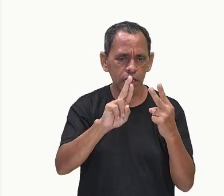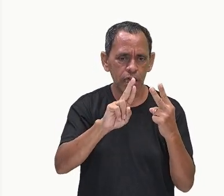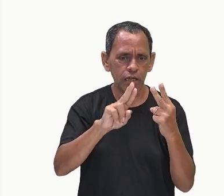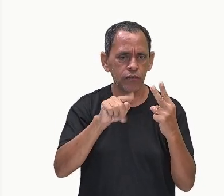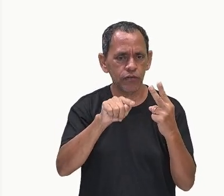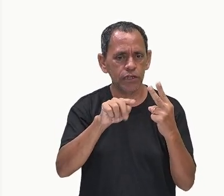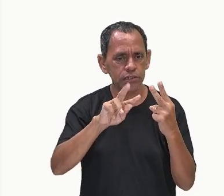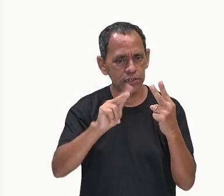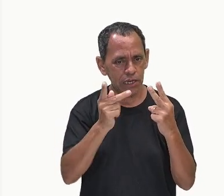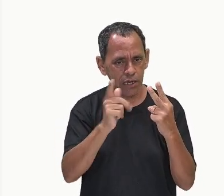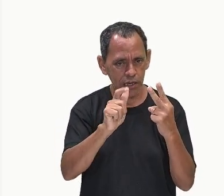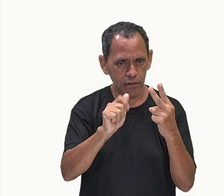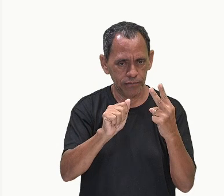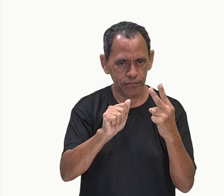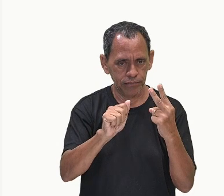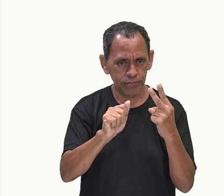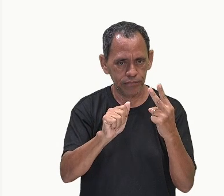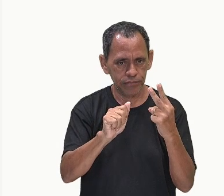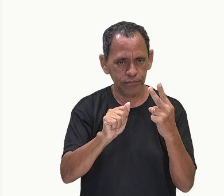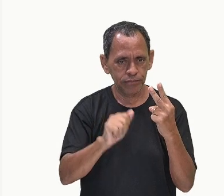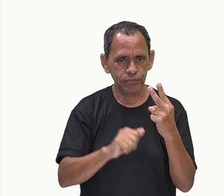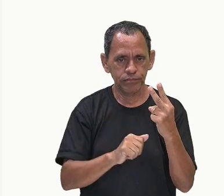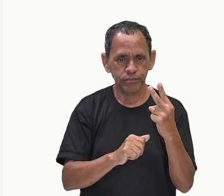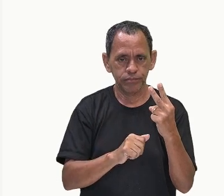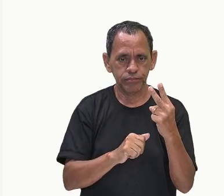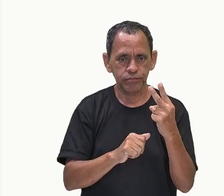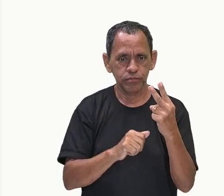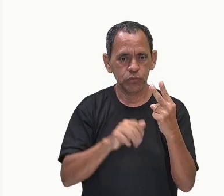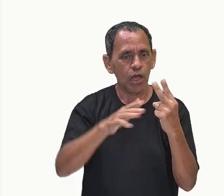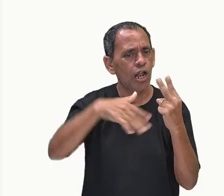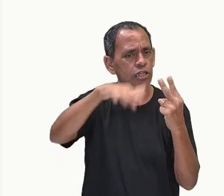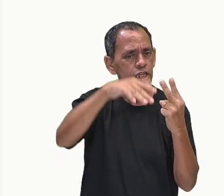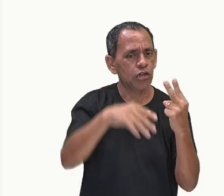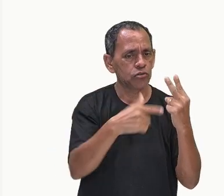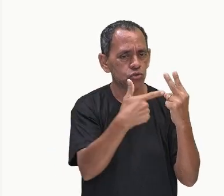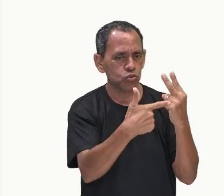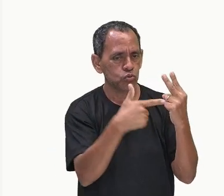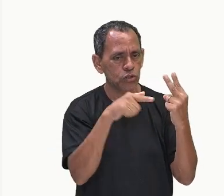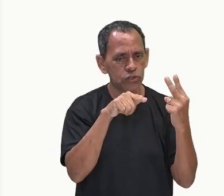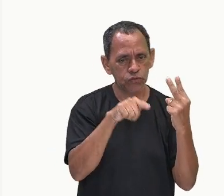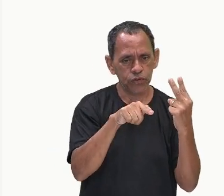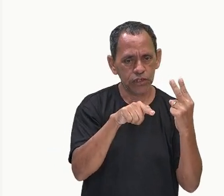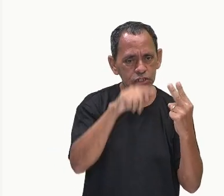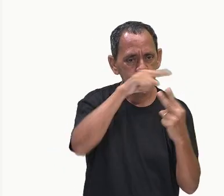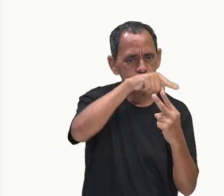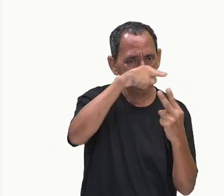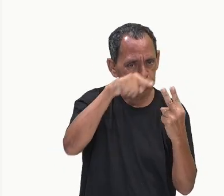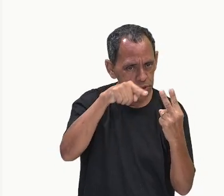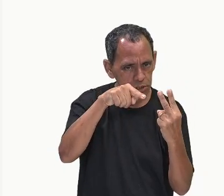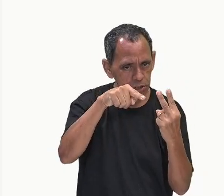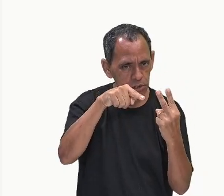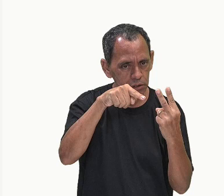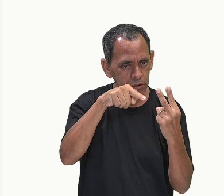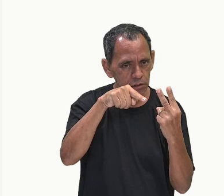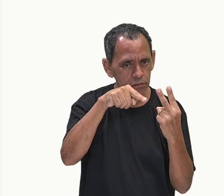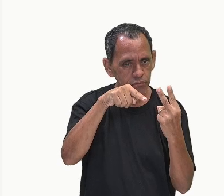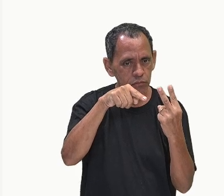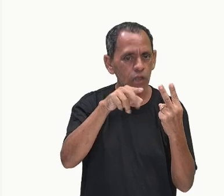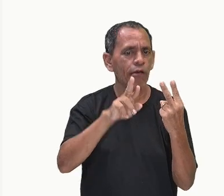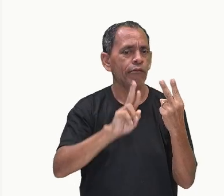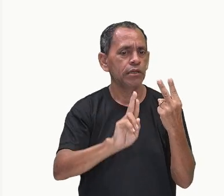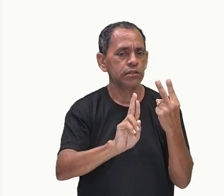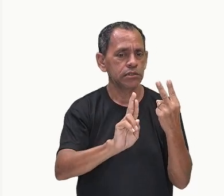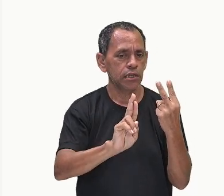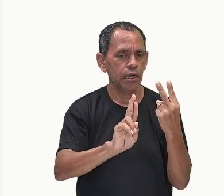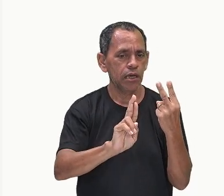h. A área lateral vai ser 2 vezes π. O raio a gente viu que é igual a